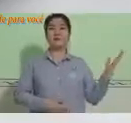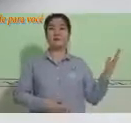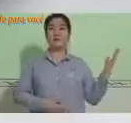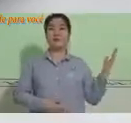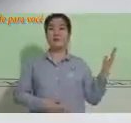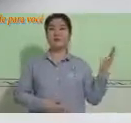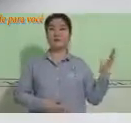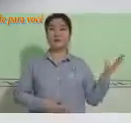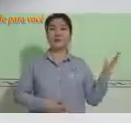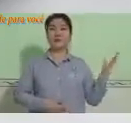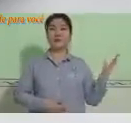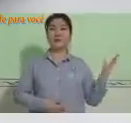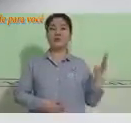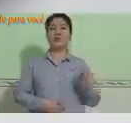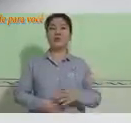2.1. AVAL e